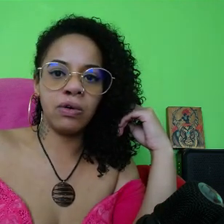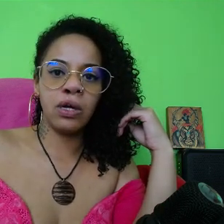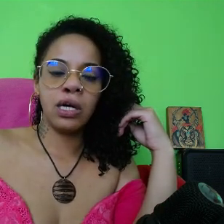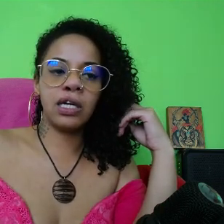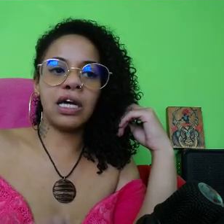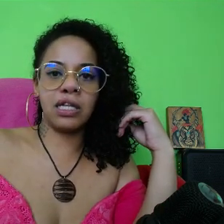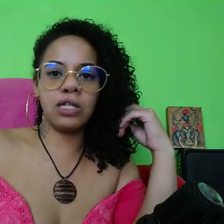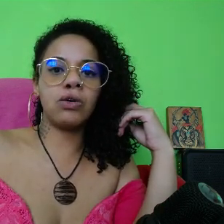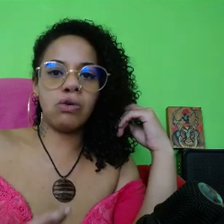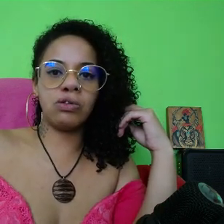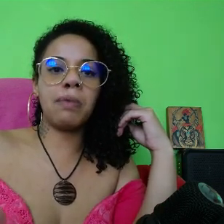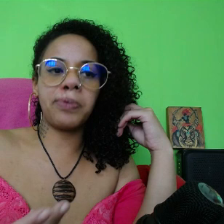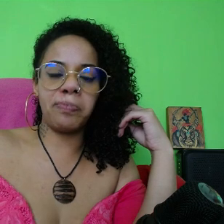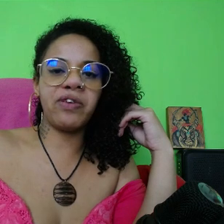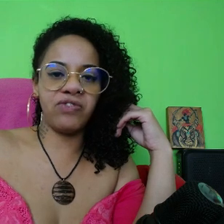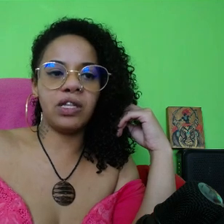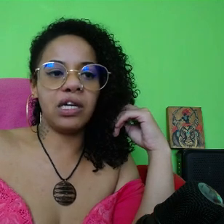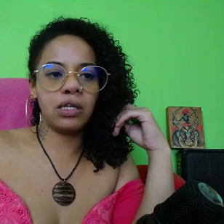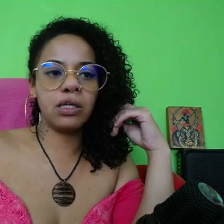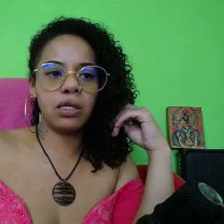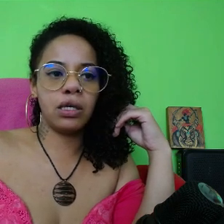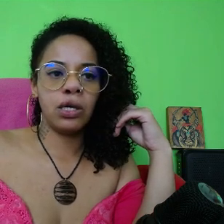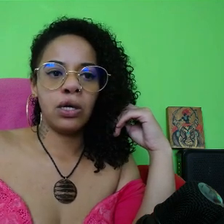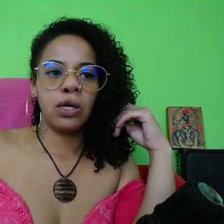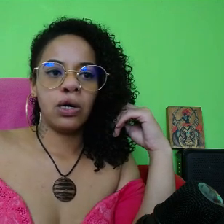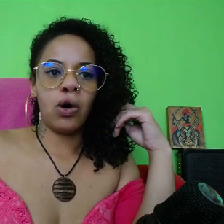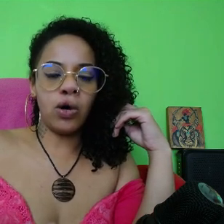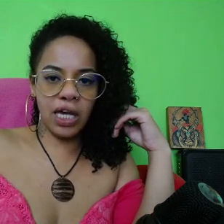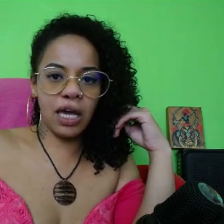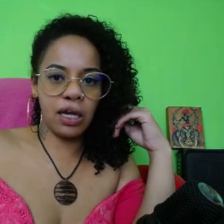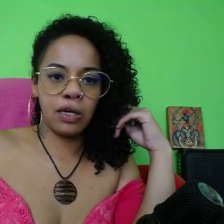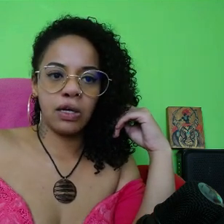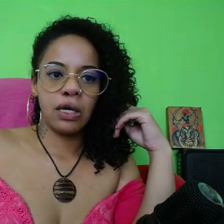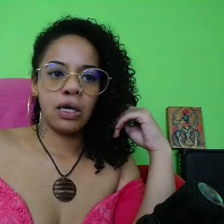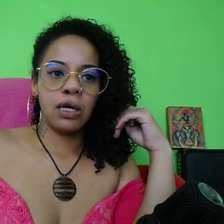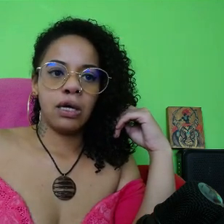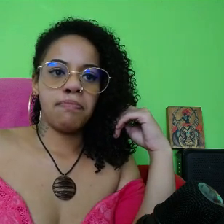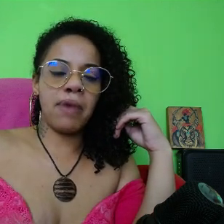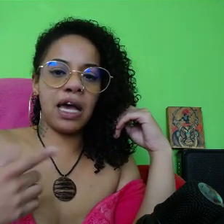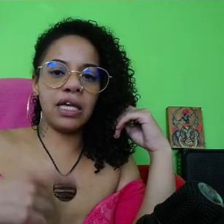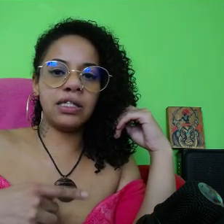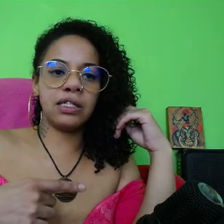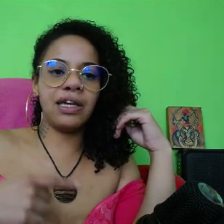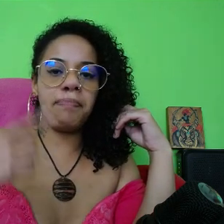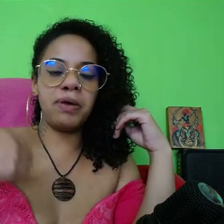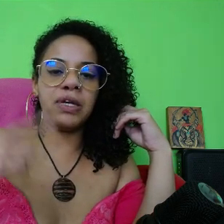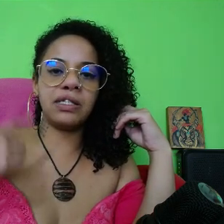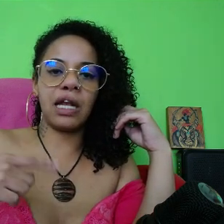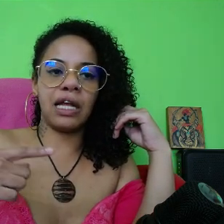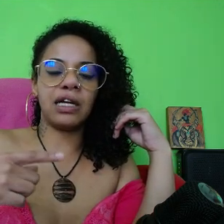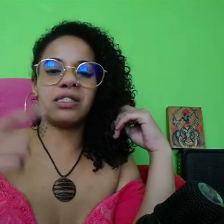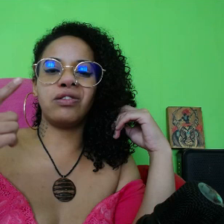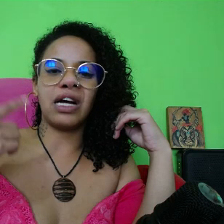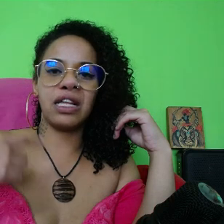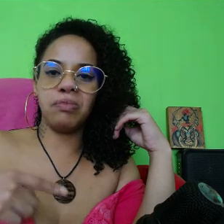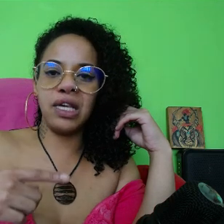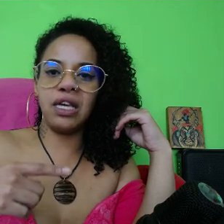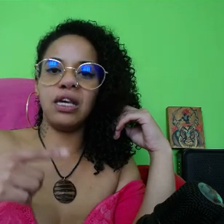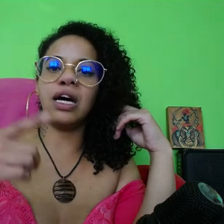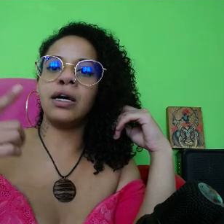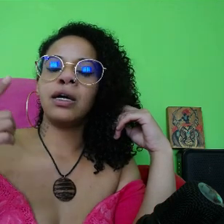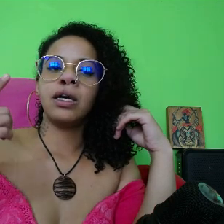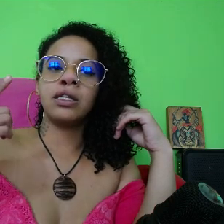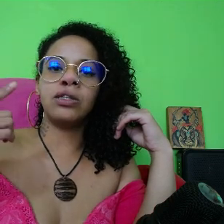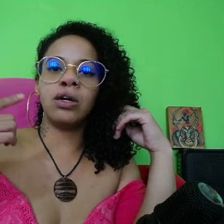faleceu que atentou contra a própria vida Ok mas e a premissa lá da questão da